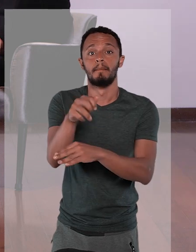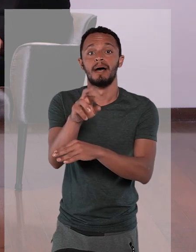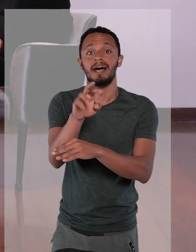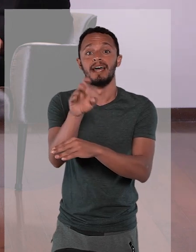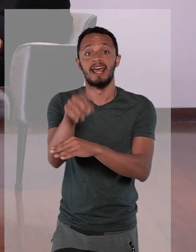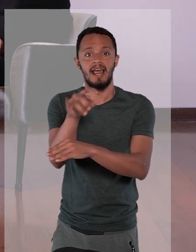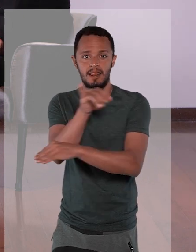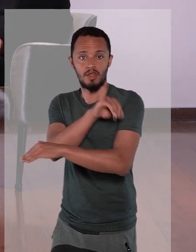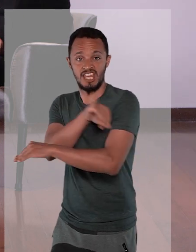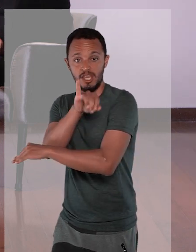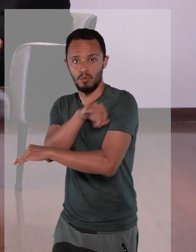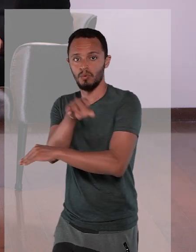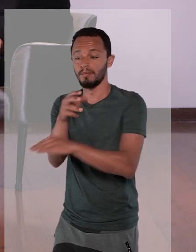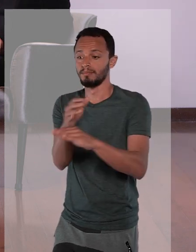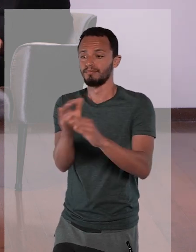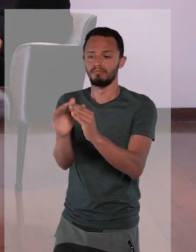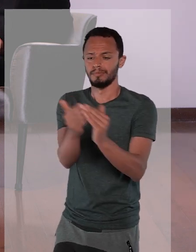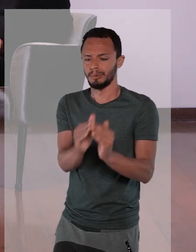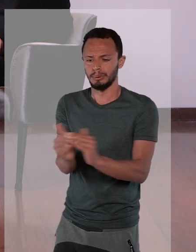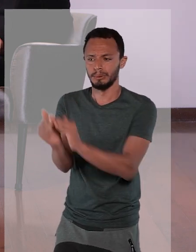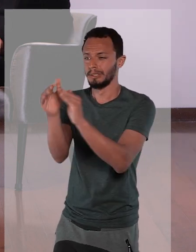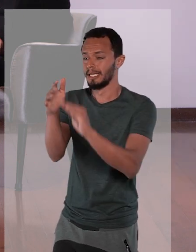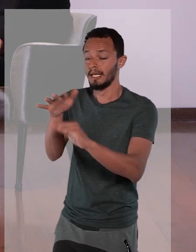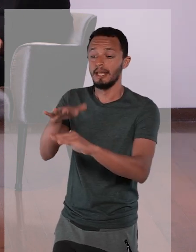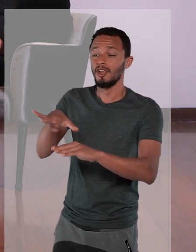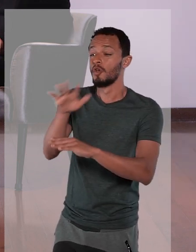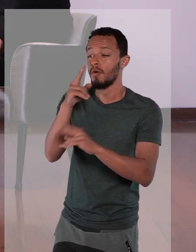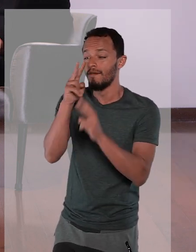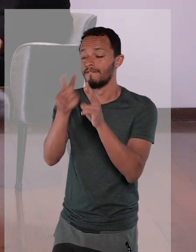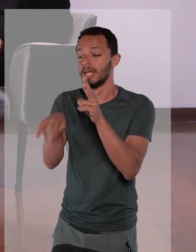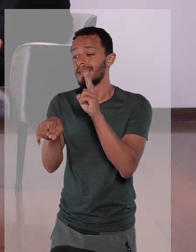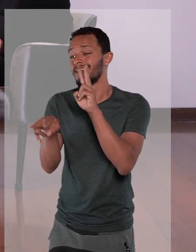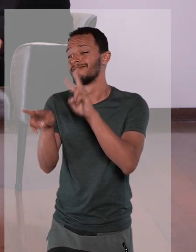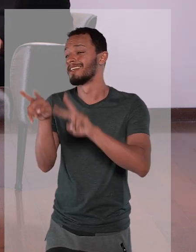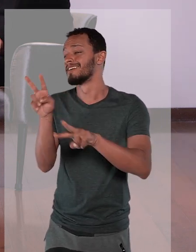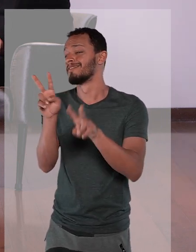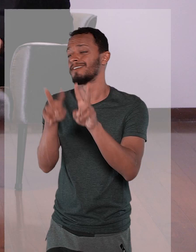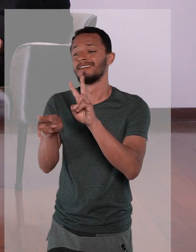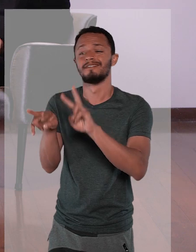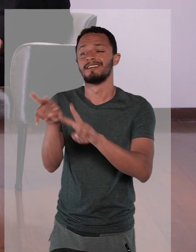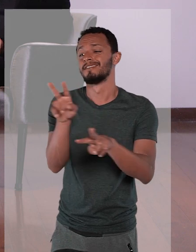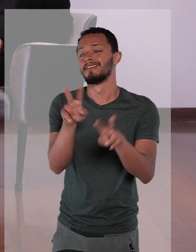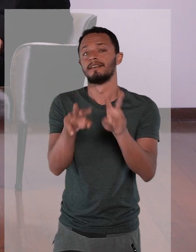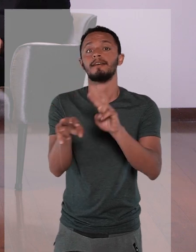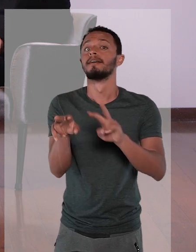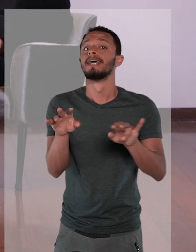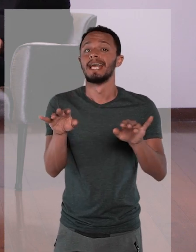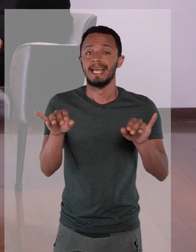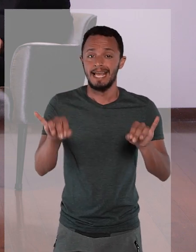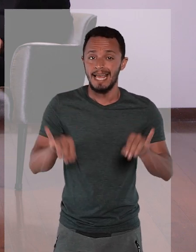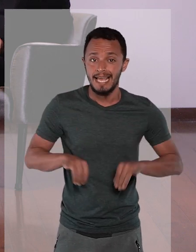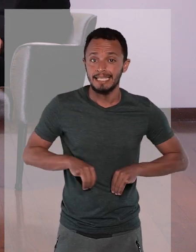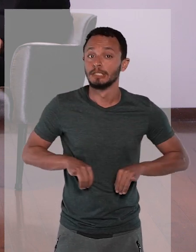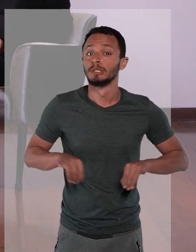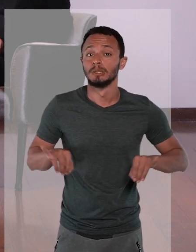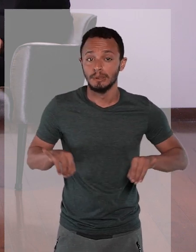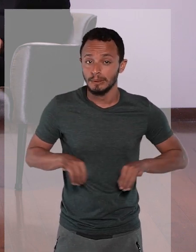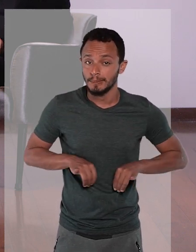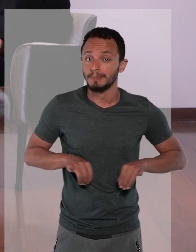de novo, a questão social e econômica se marca muito. Foi muito sofrido. E